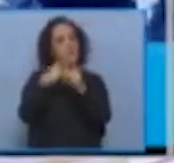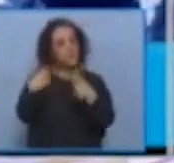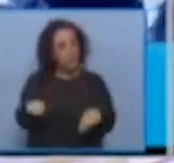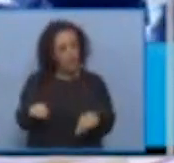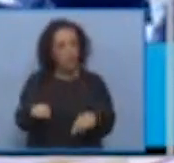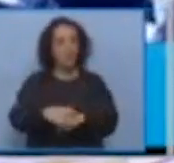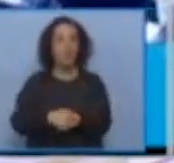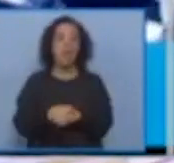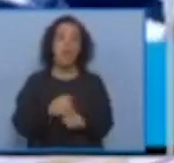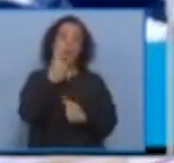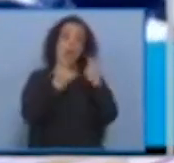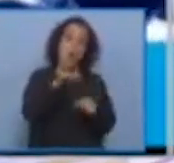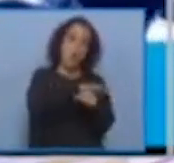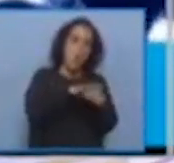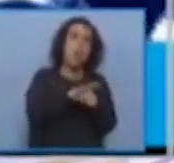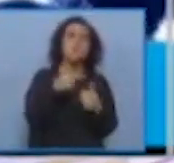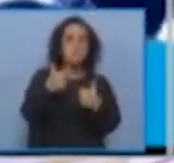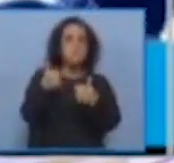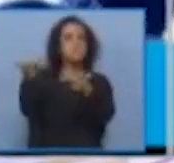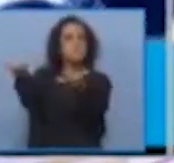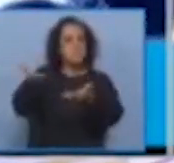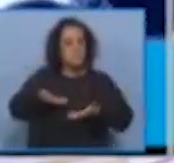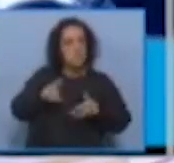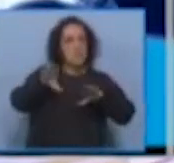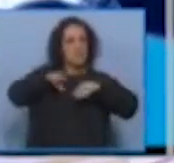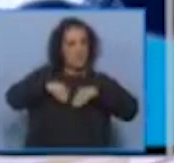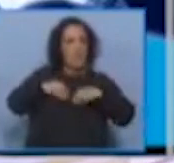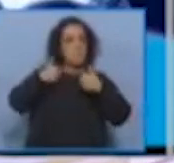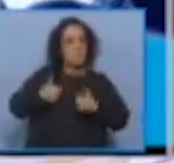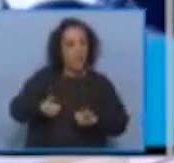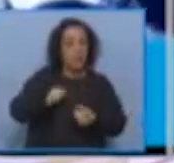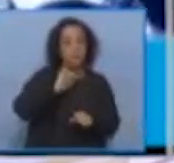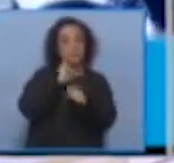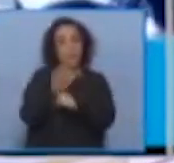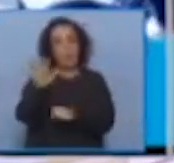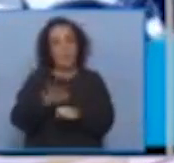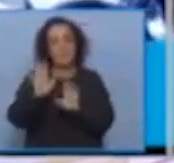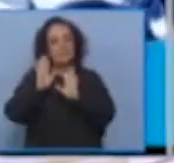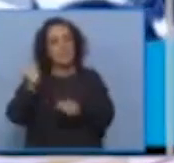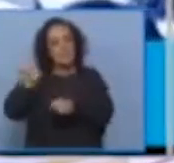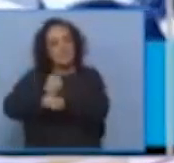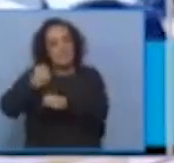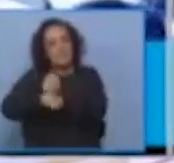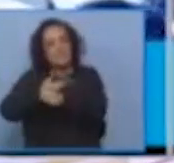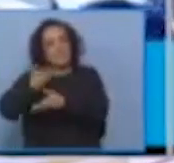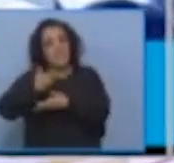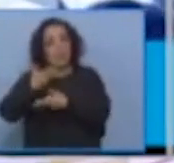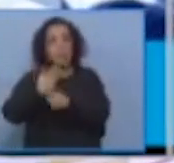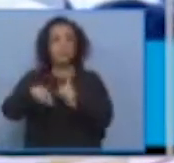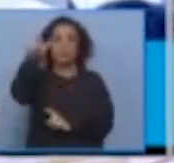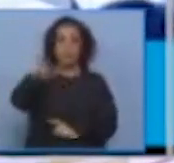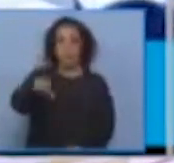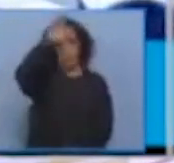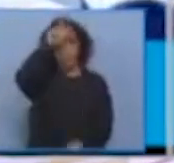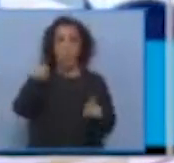mais acolhido nos lados do que noutros. Noutros é preciso fazer, digamos, mais trabalho diplomático, porque o Papa também é um chefe de Estado,